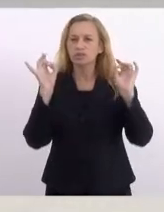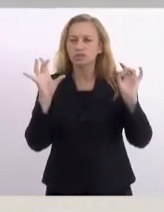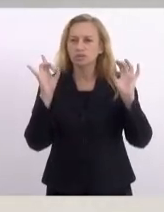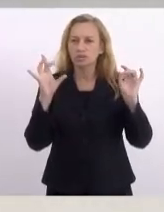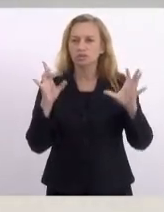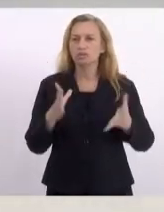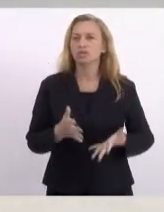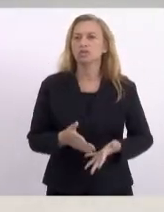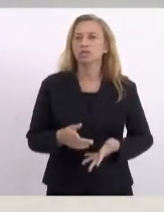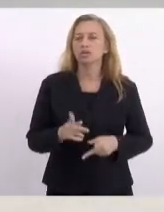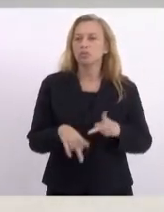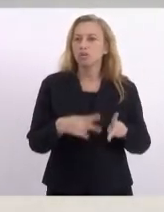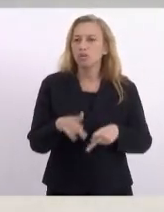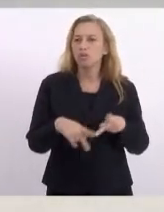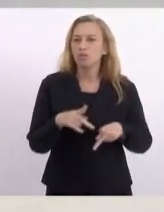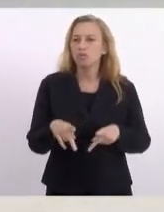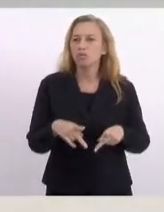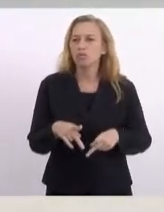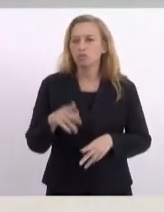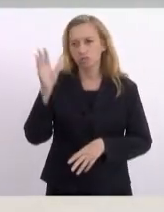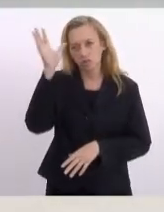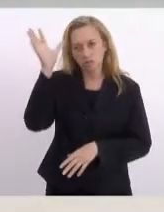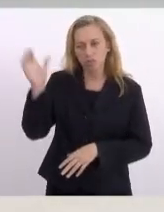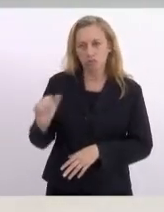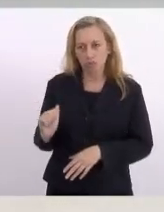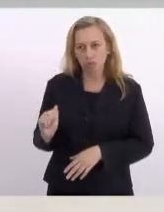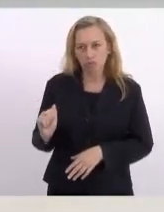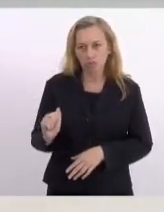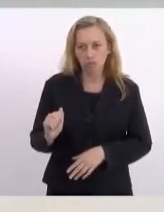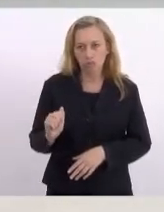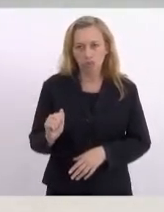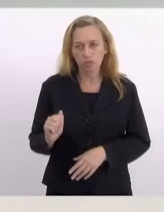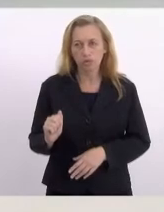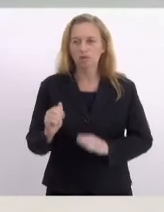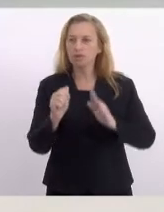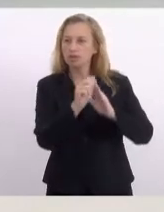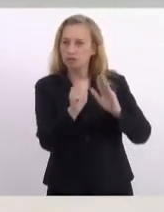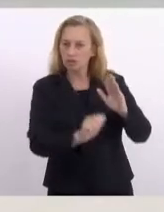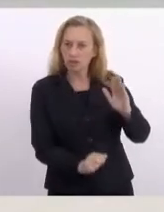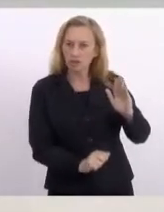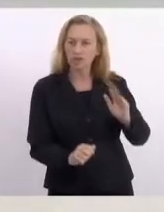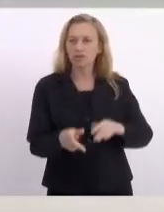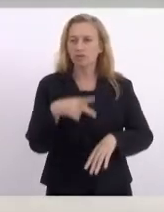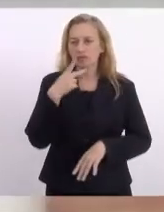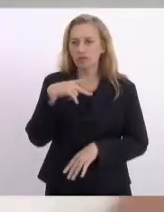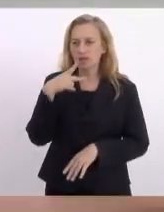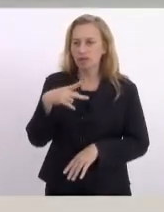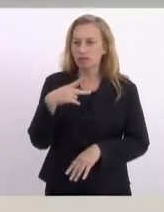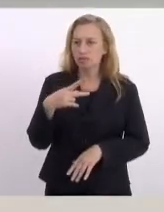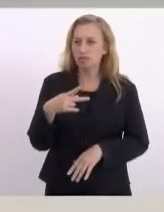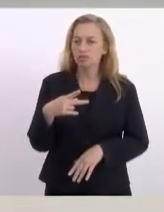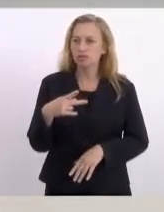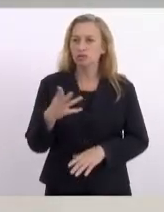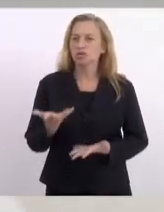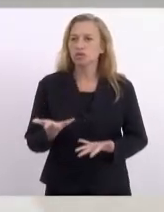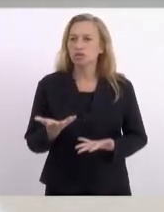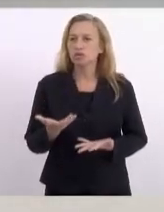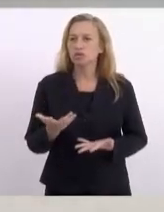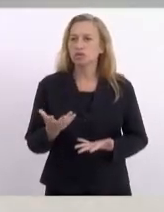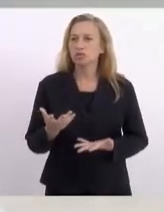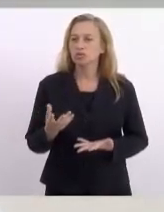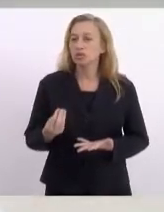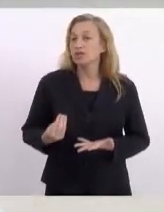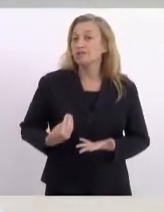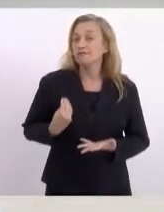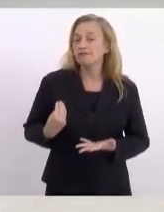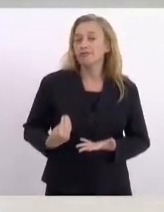povos, né, de matriz africana, os povos de terreiro, falamos de uma ancestralidade que é viva,